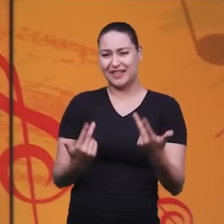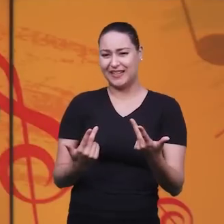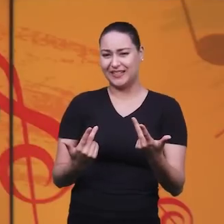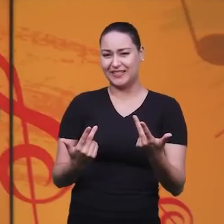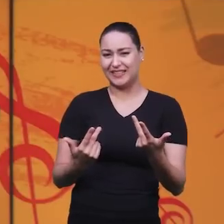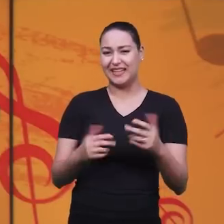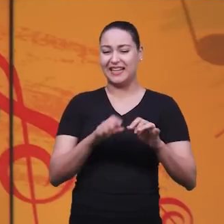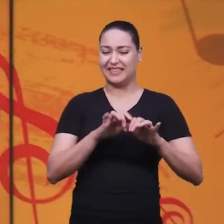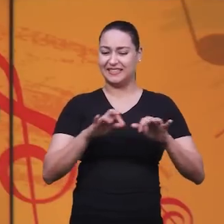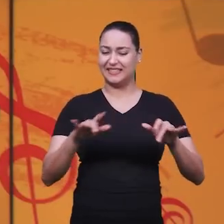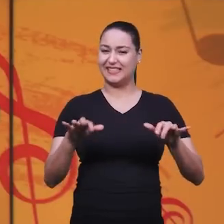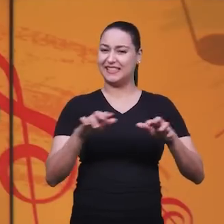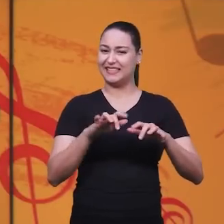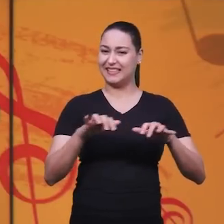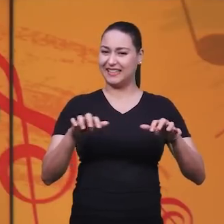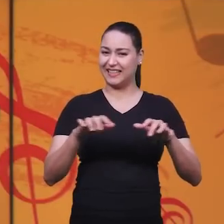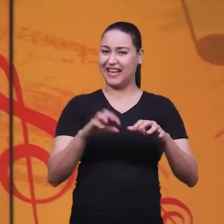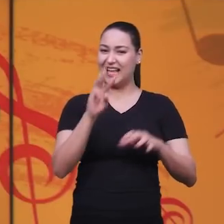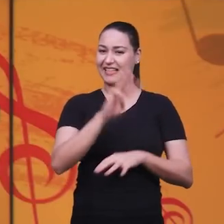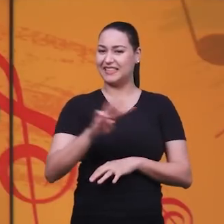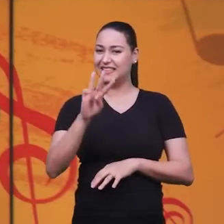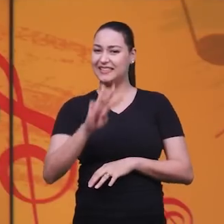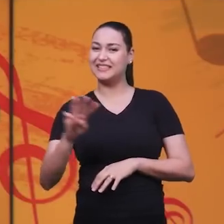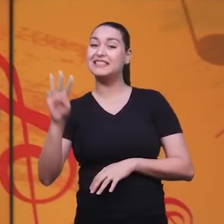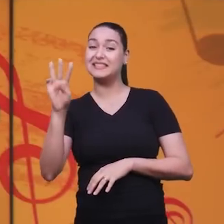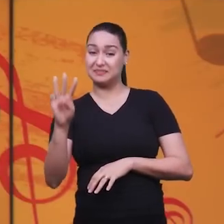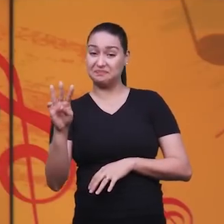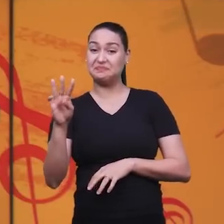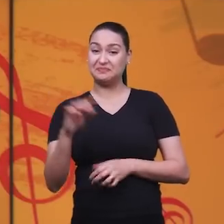que está no site